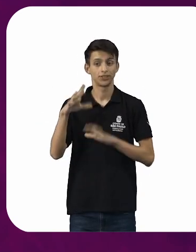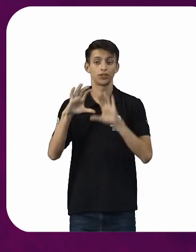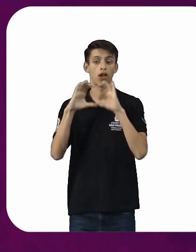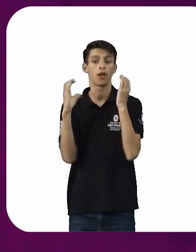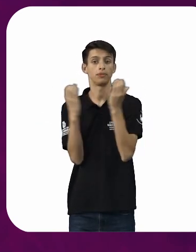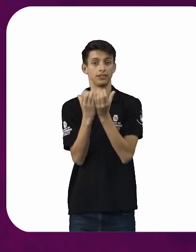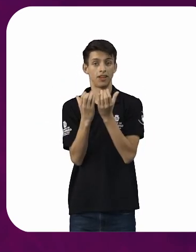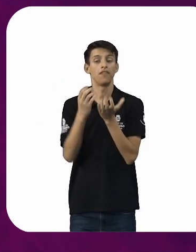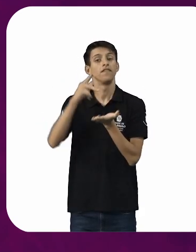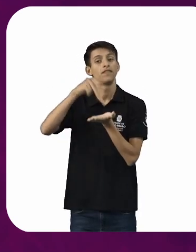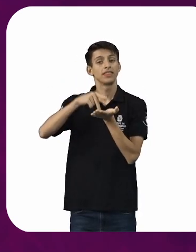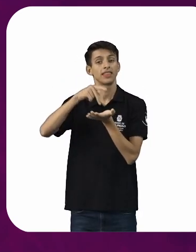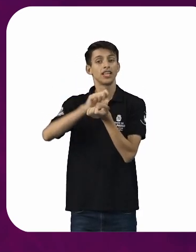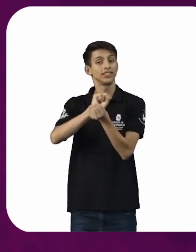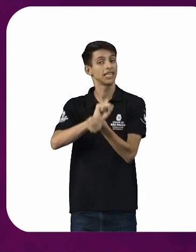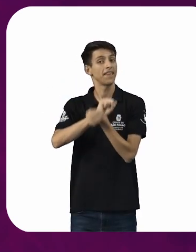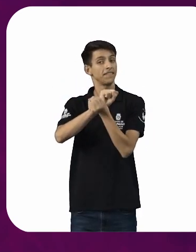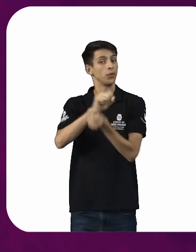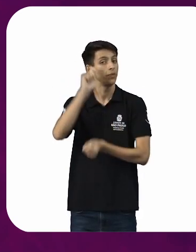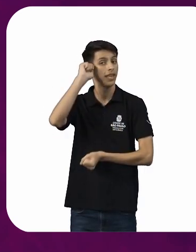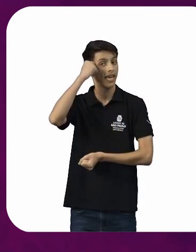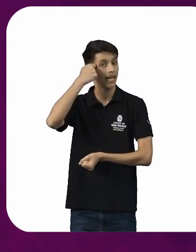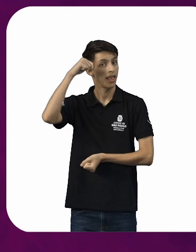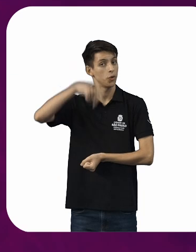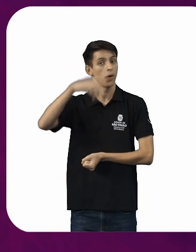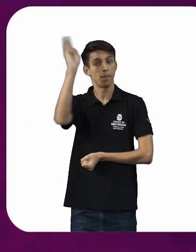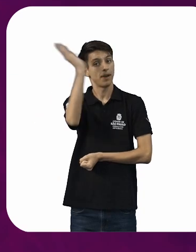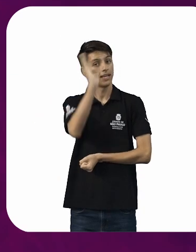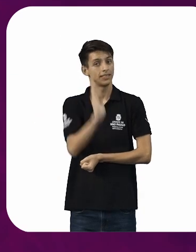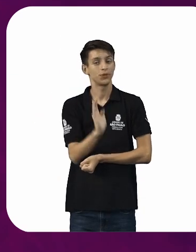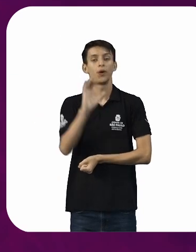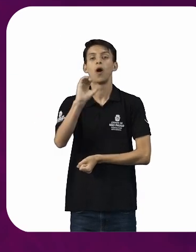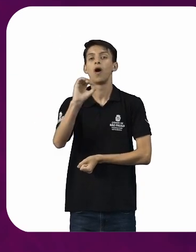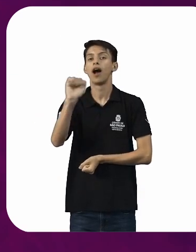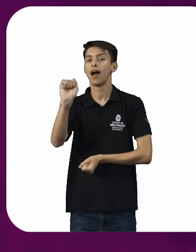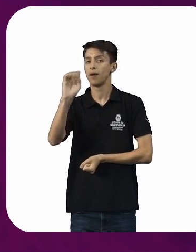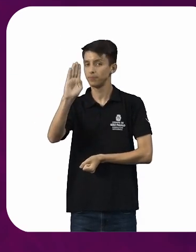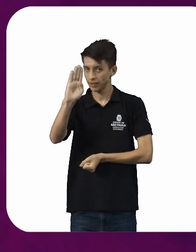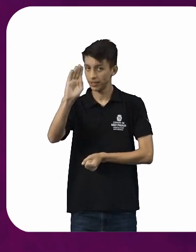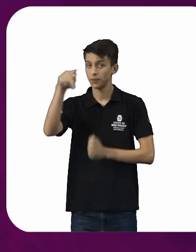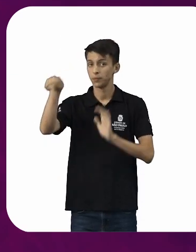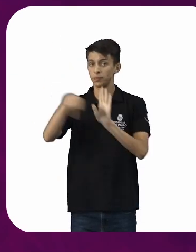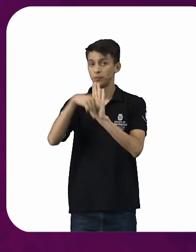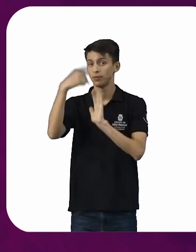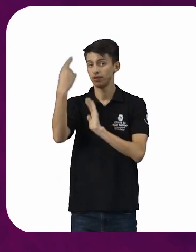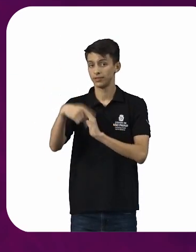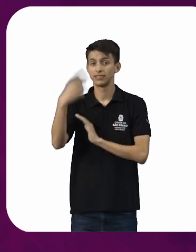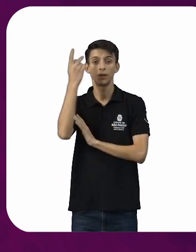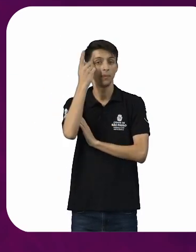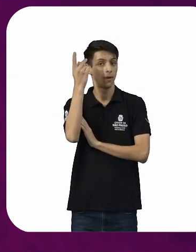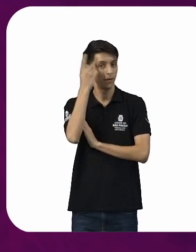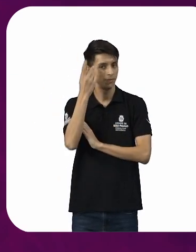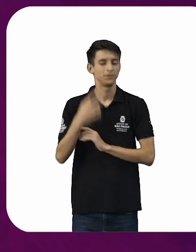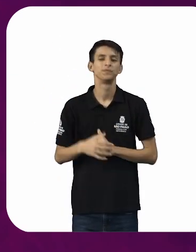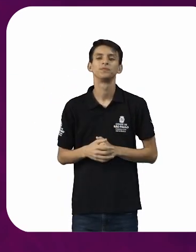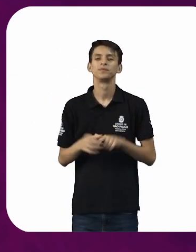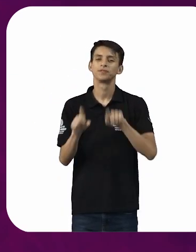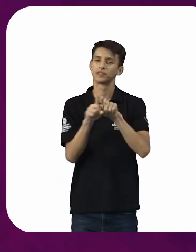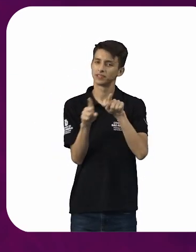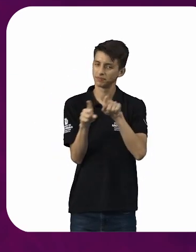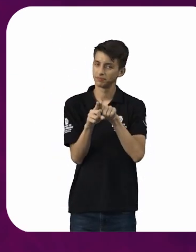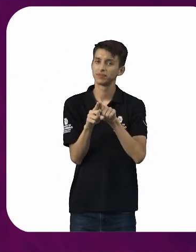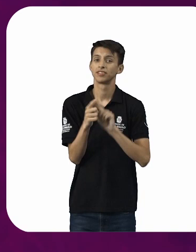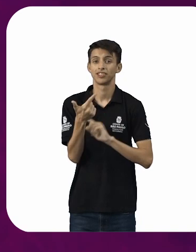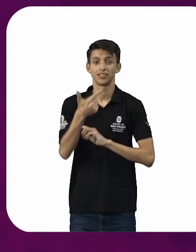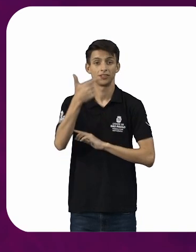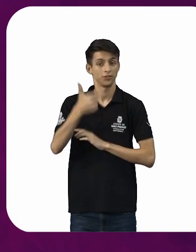da Verdade sobre a Escravidão Negra no Brasil, da OAB Seccional São Paulo, cofundadora do Instituto